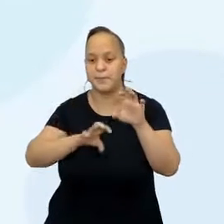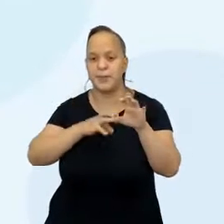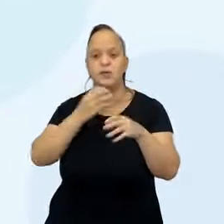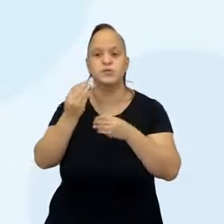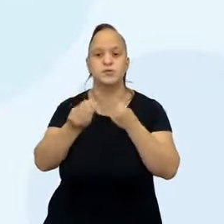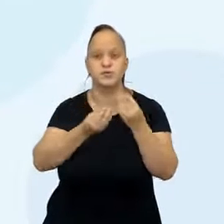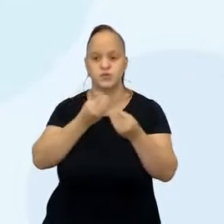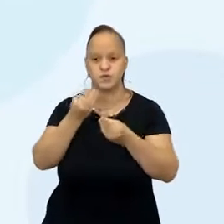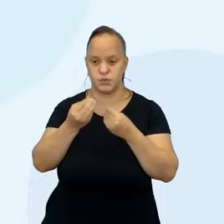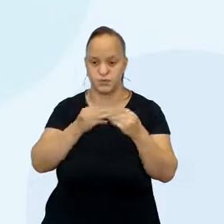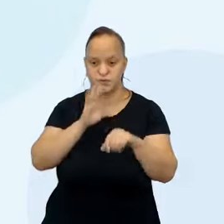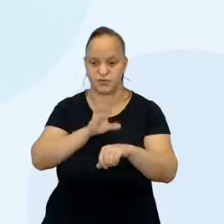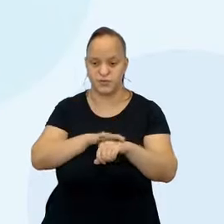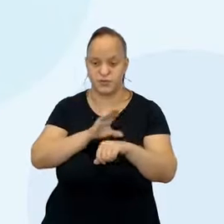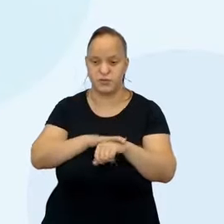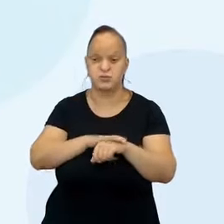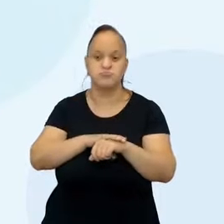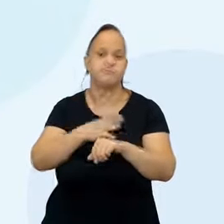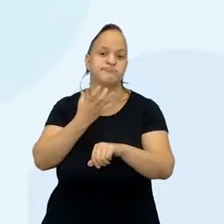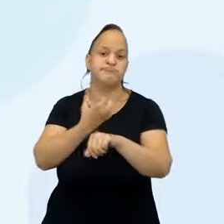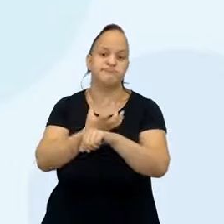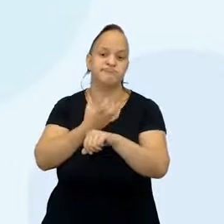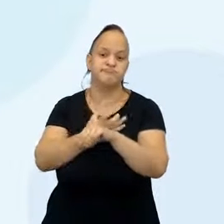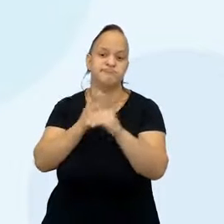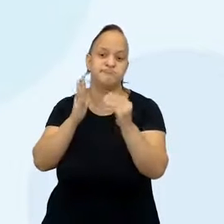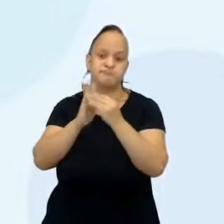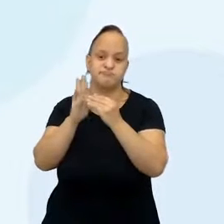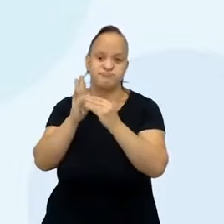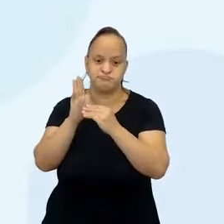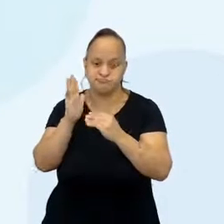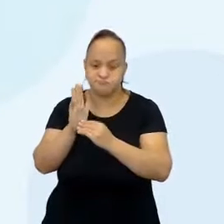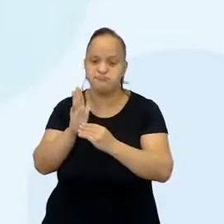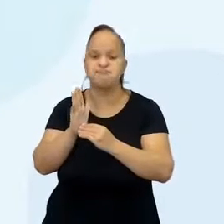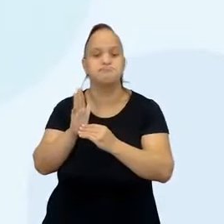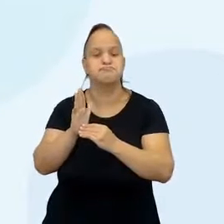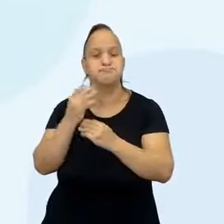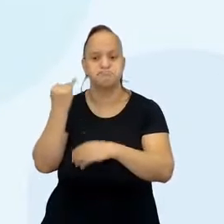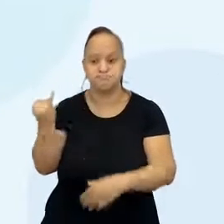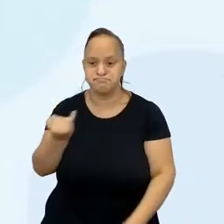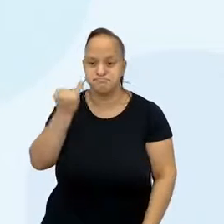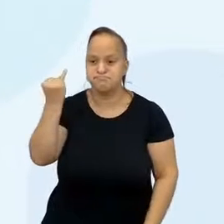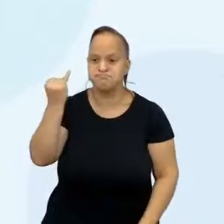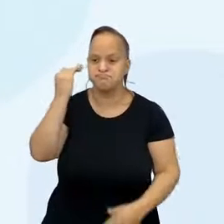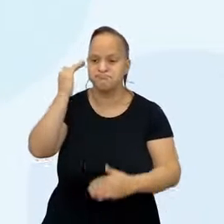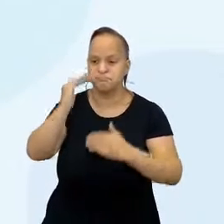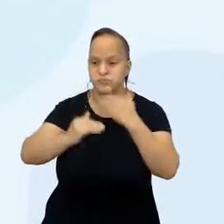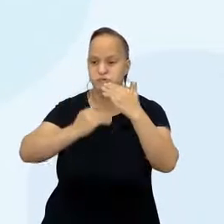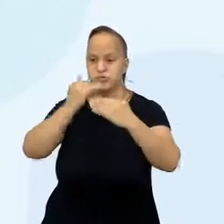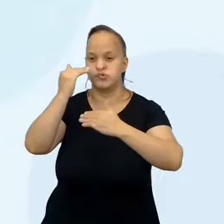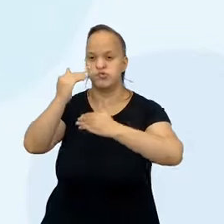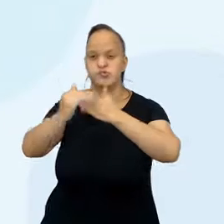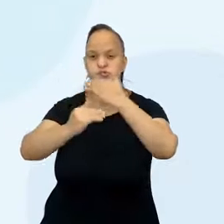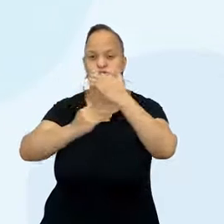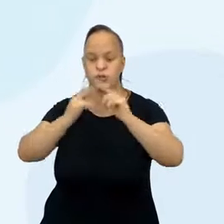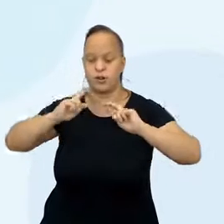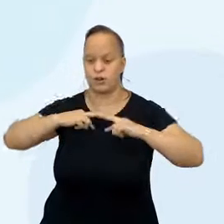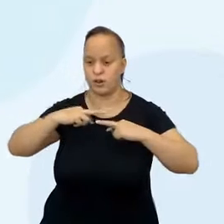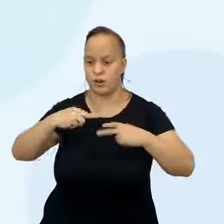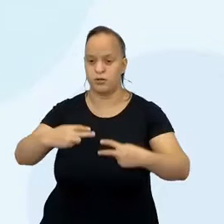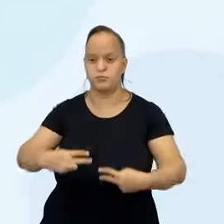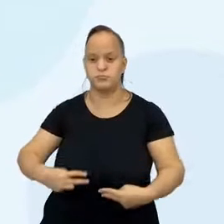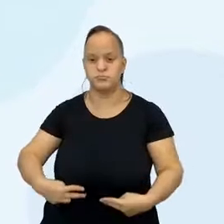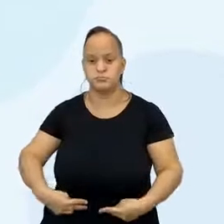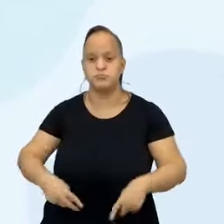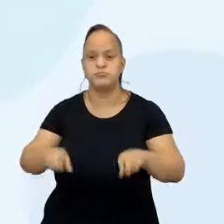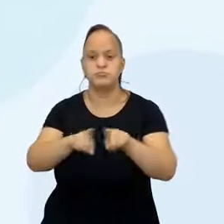para a gente trabalhar com as unidades curriculares, né? Então a gente tem ali o nosso desafio, superar desafio de humanas, a